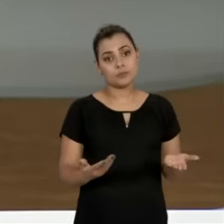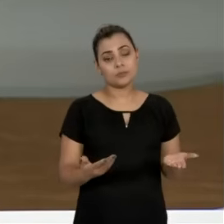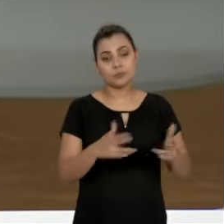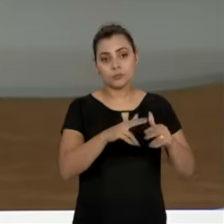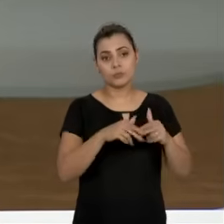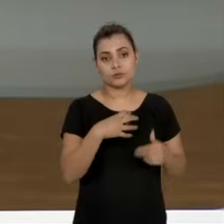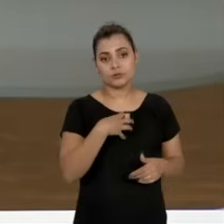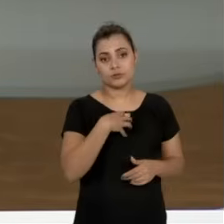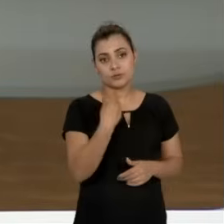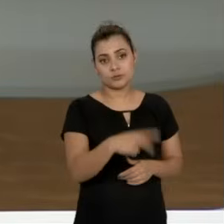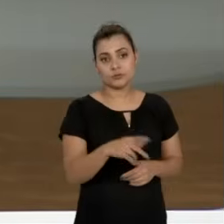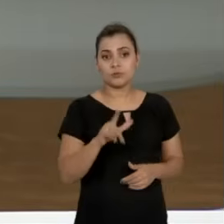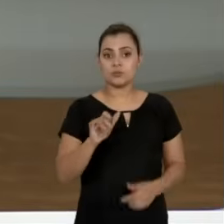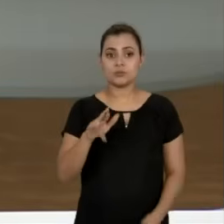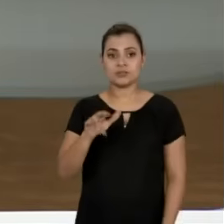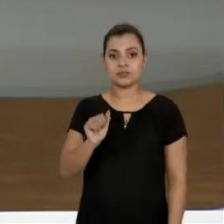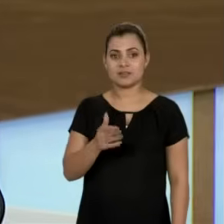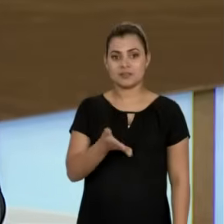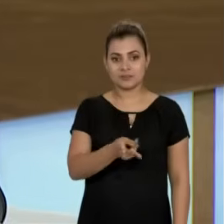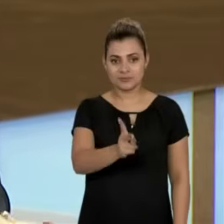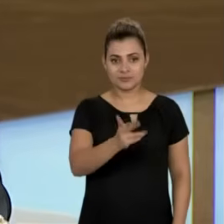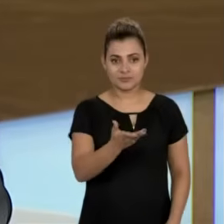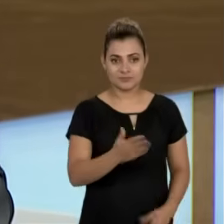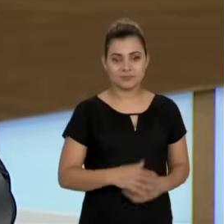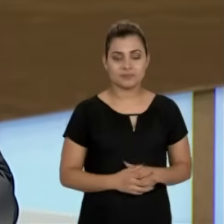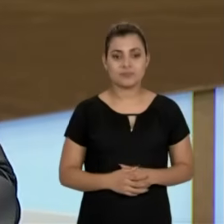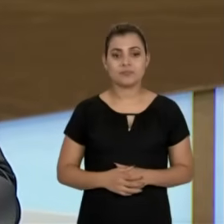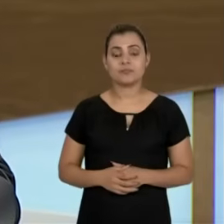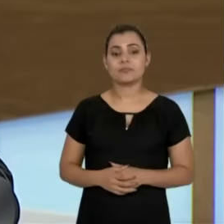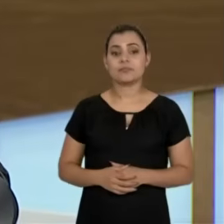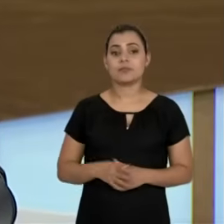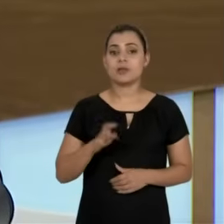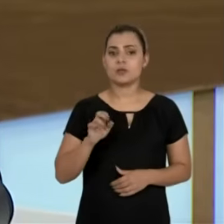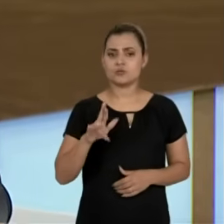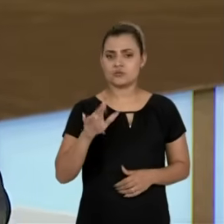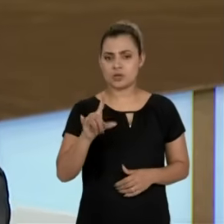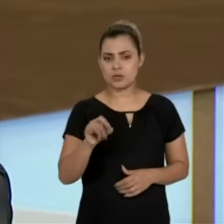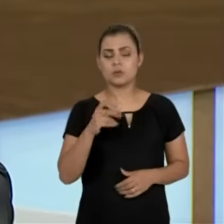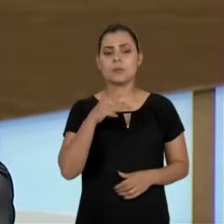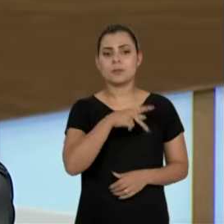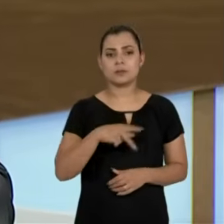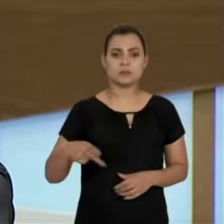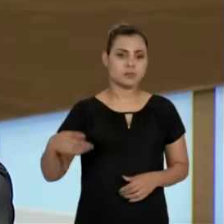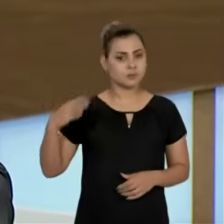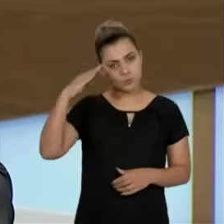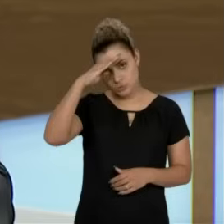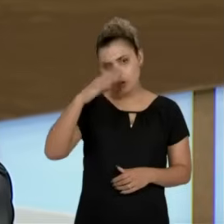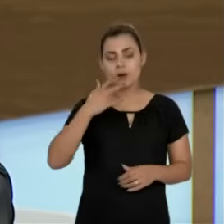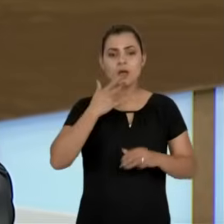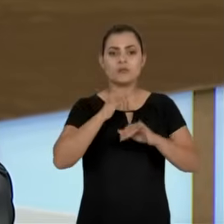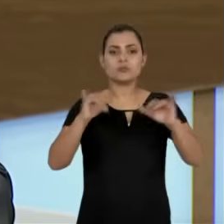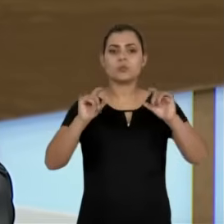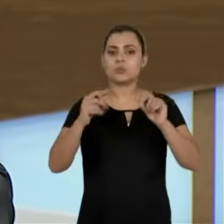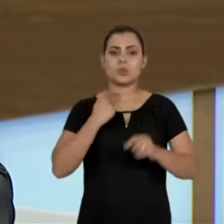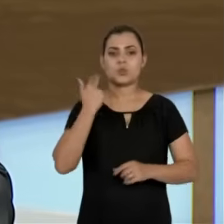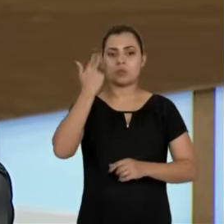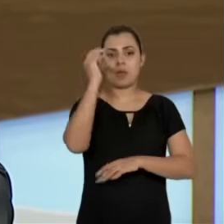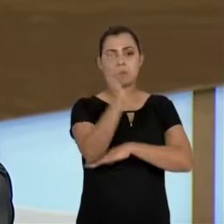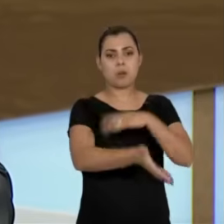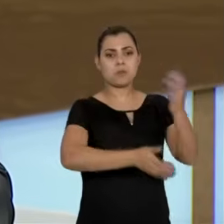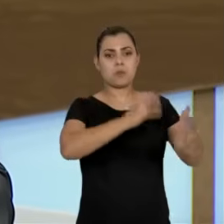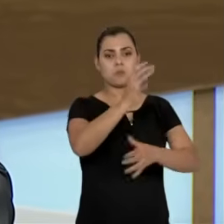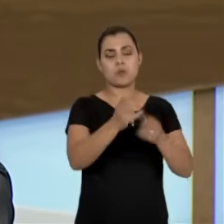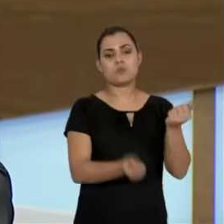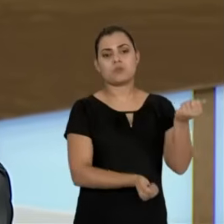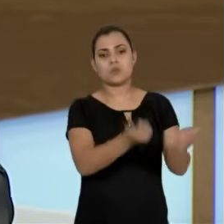dessa forma. Luciana, segue aí, por favor. Doutor Eugênio, o presidente Jair Bolsonaro há alguns dias disse que não é possível acabar com o desmatamento nem